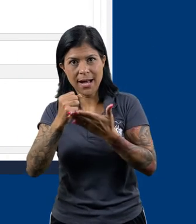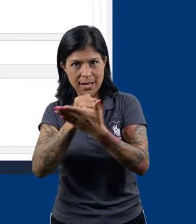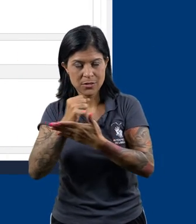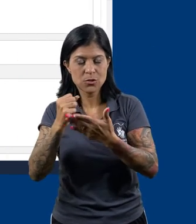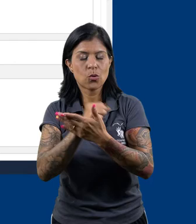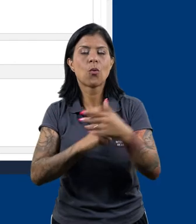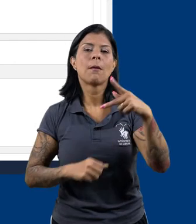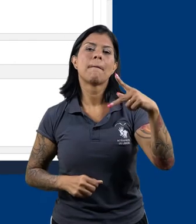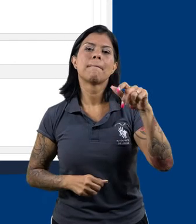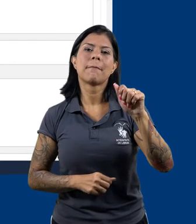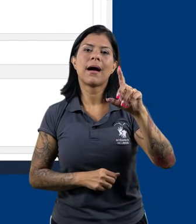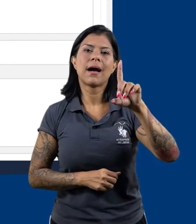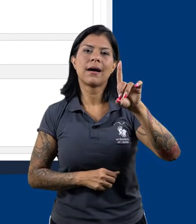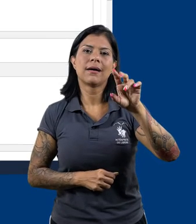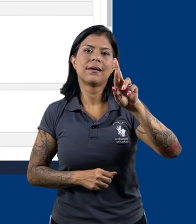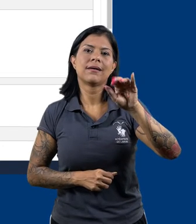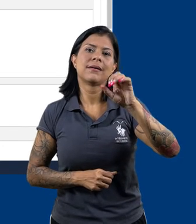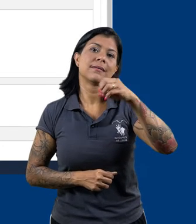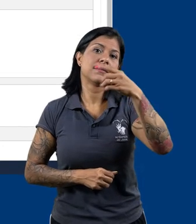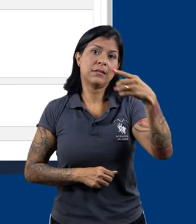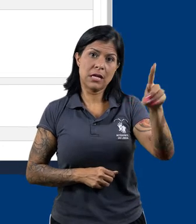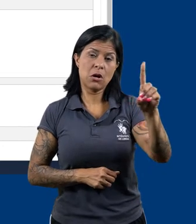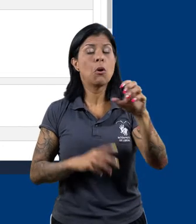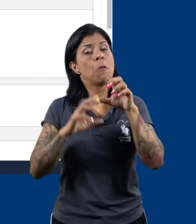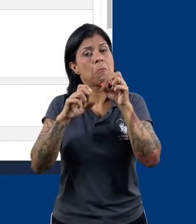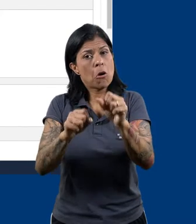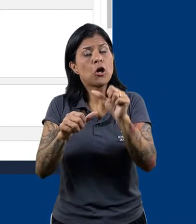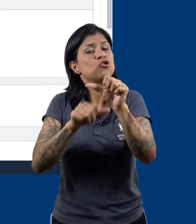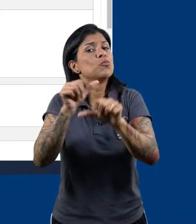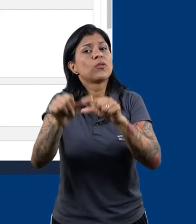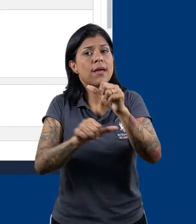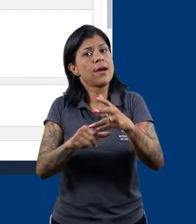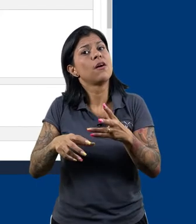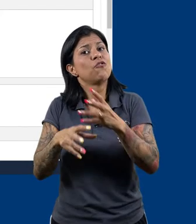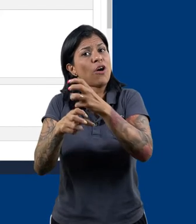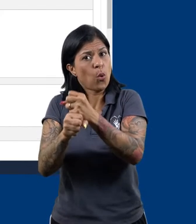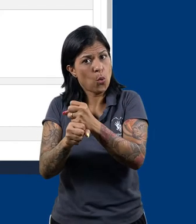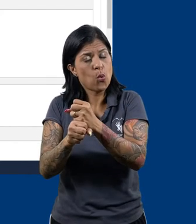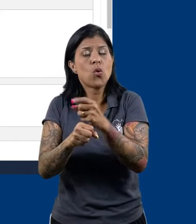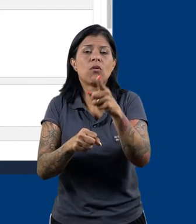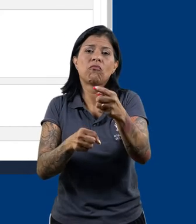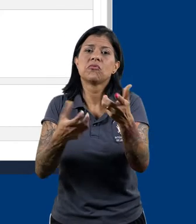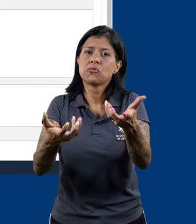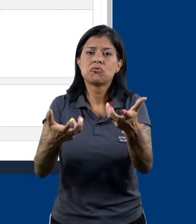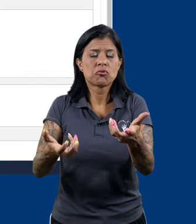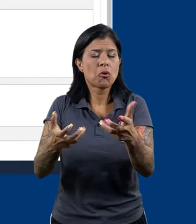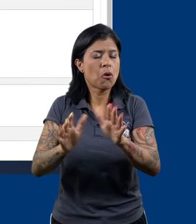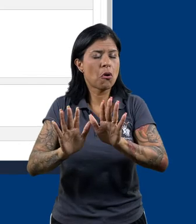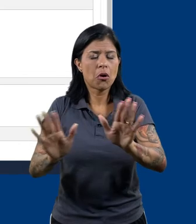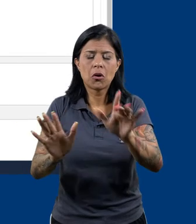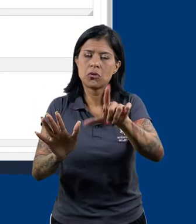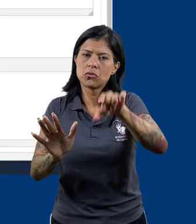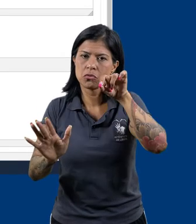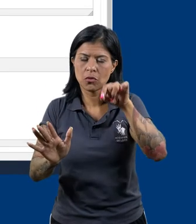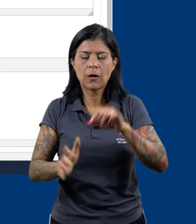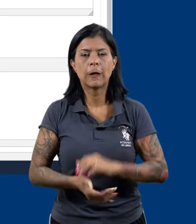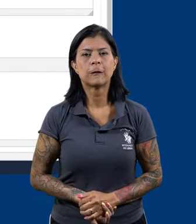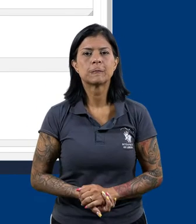peso inicial que essa questão pode ter. Esse valor pode ser alterado na tela de editar questões.